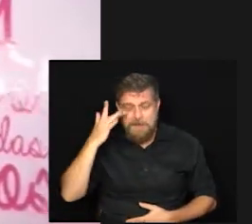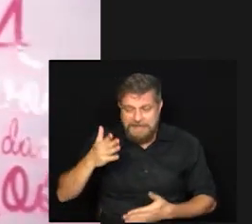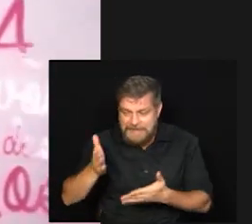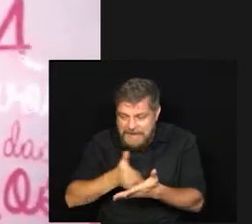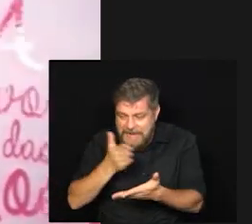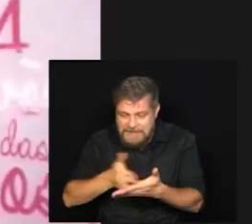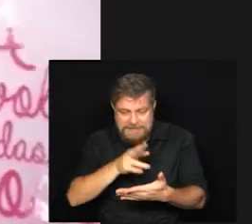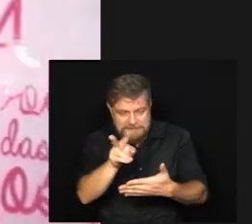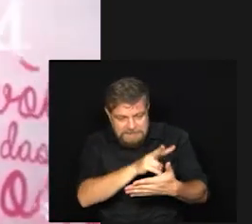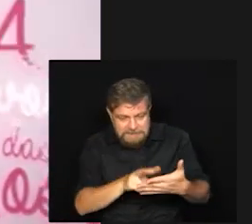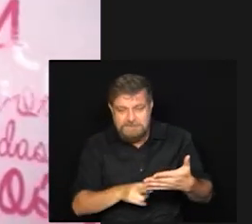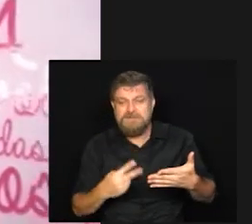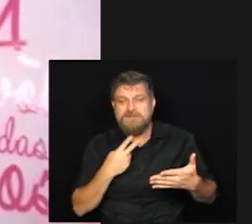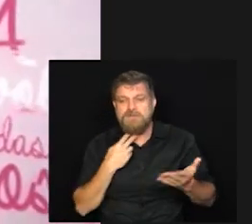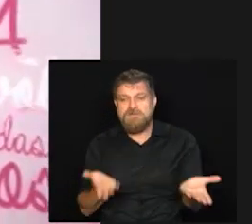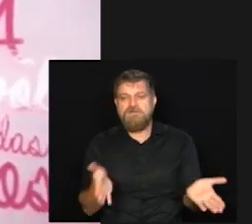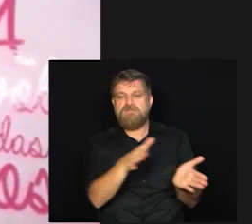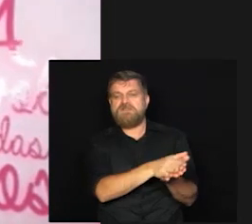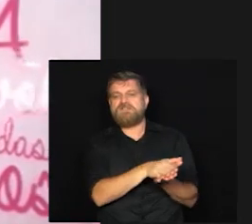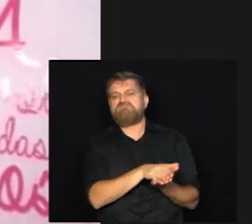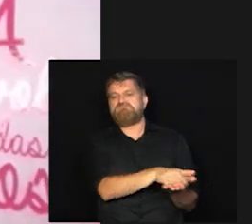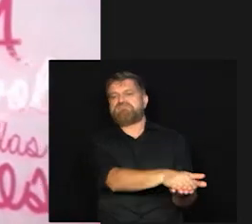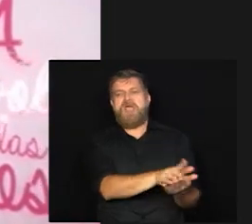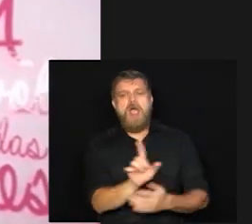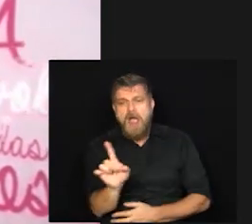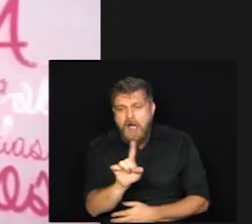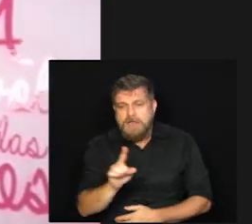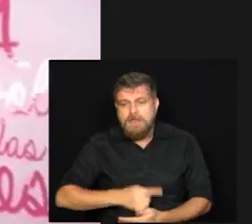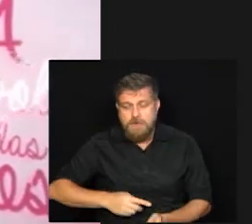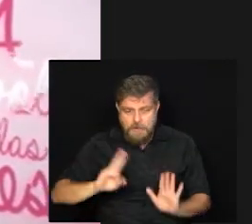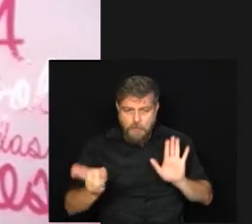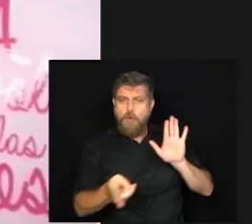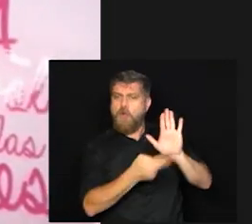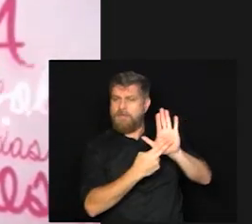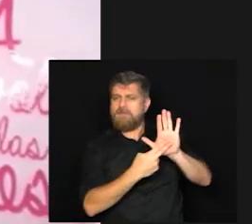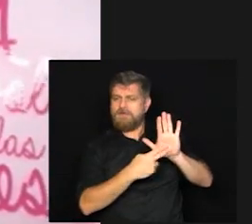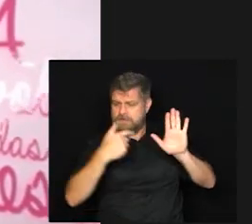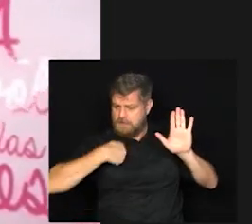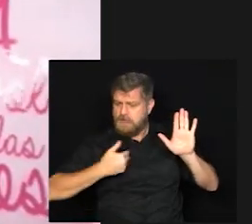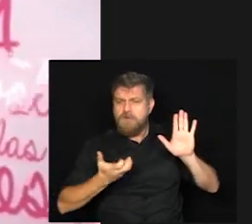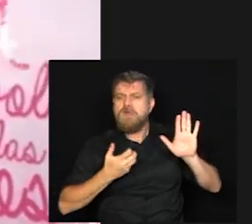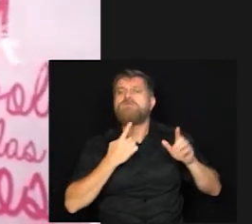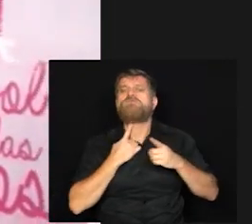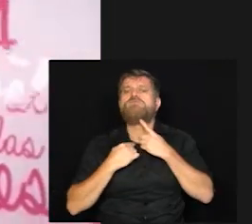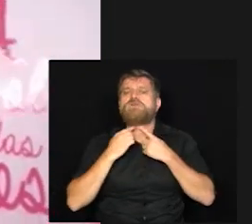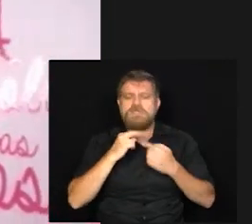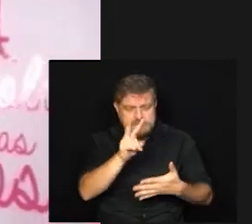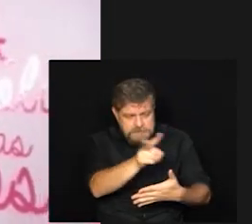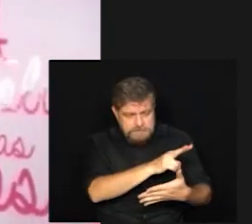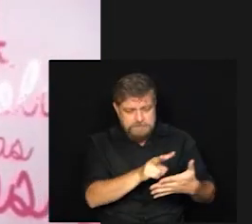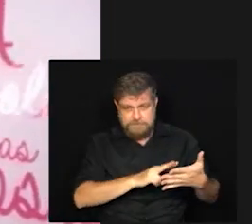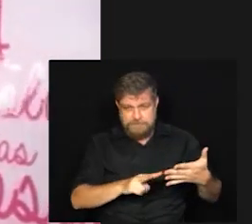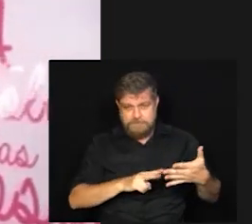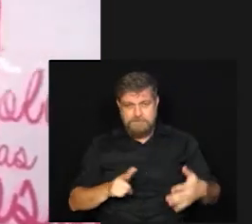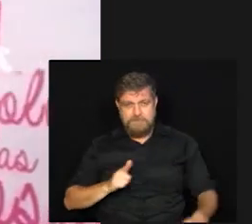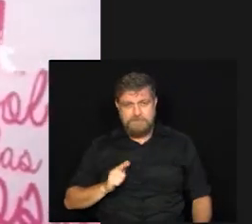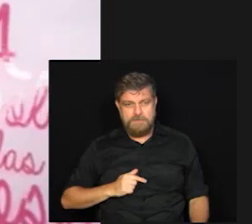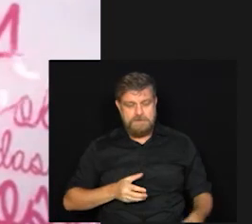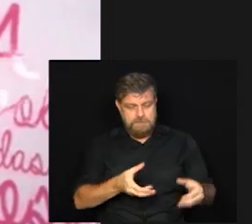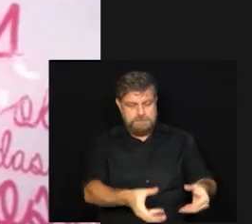Mas não deixa de ter esse compromisso com você, sabe? E esse ato de ir